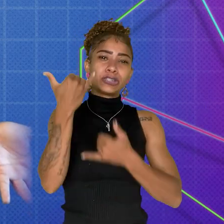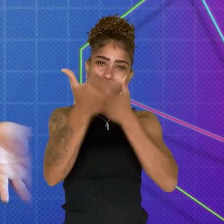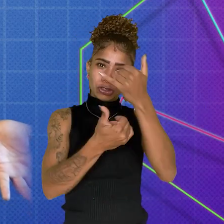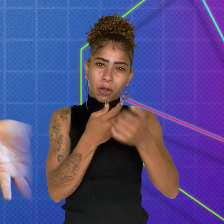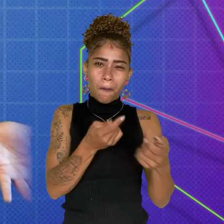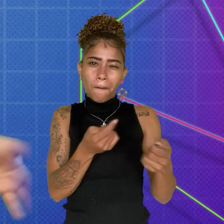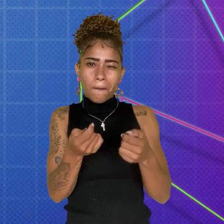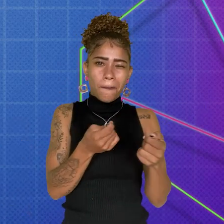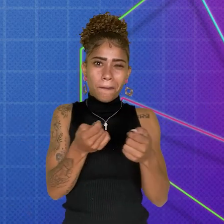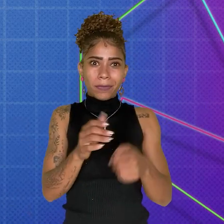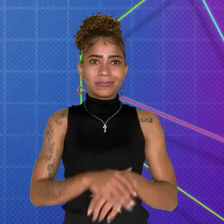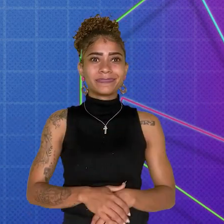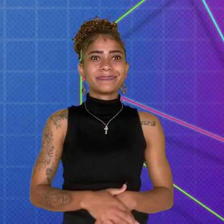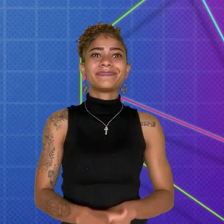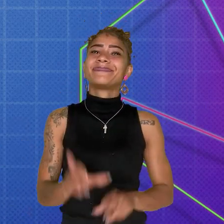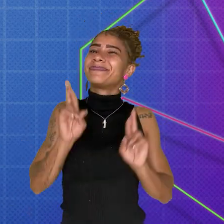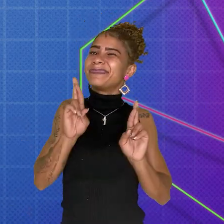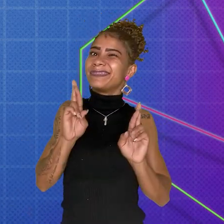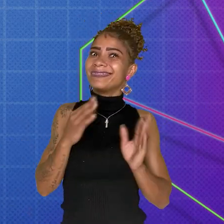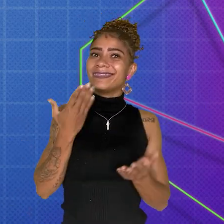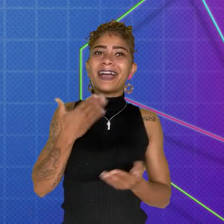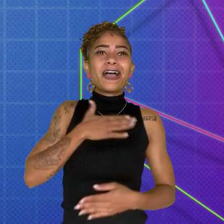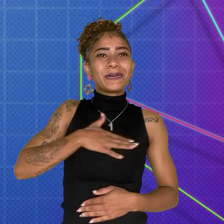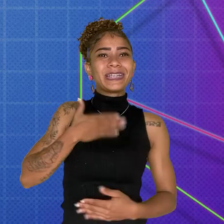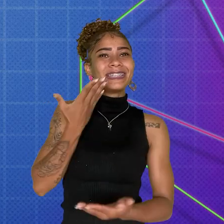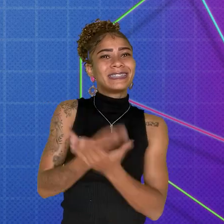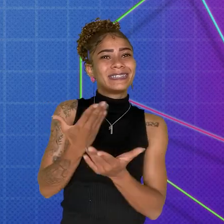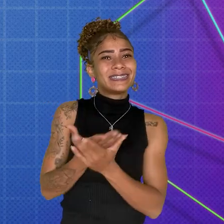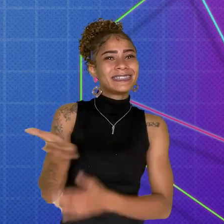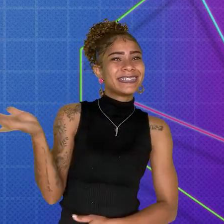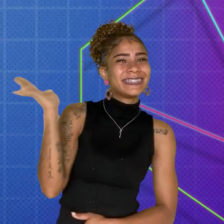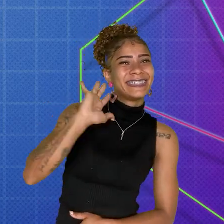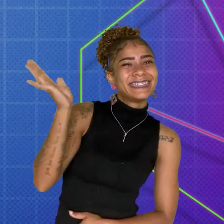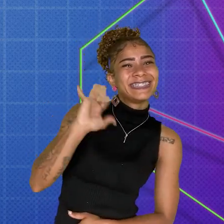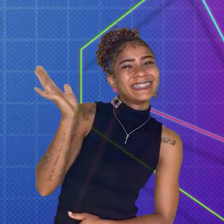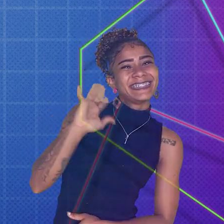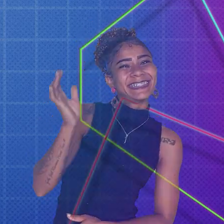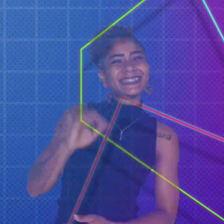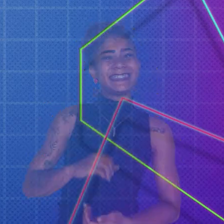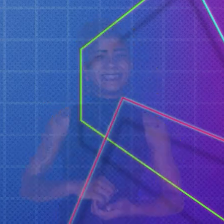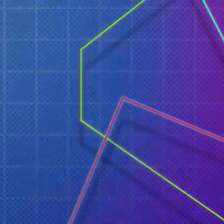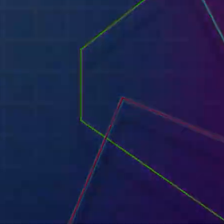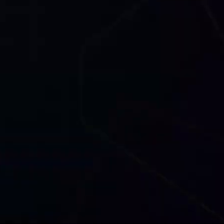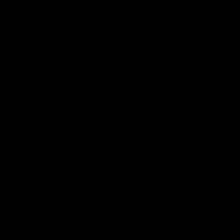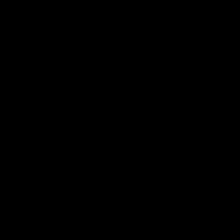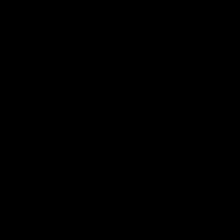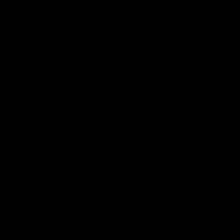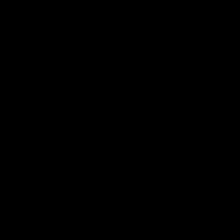mesmo em jogos de videogame. Eu espero que vocês tenham gostado da nossa aula. Até mais!